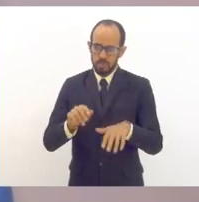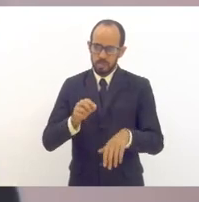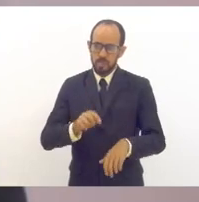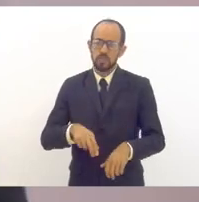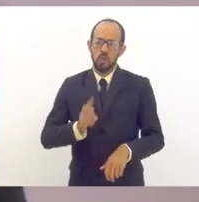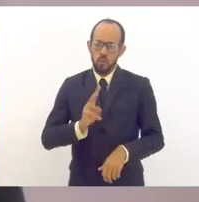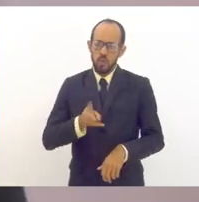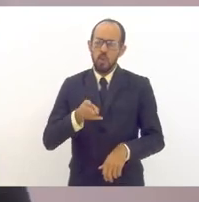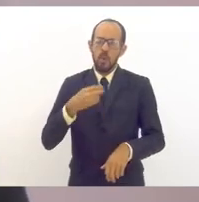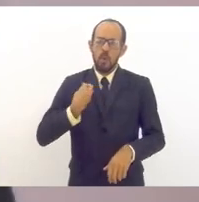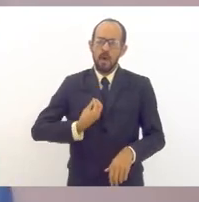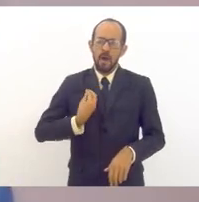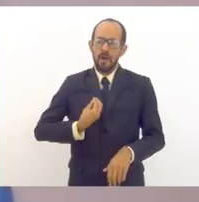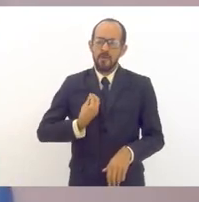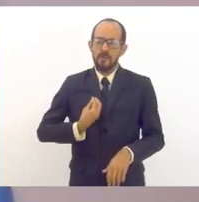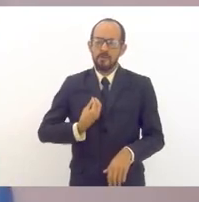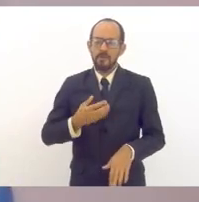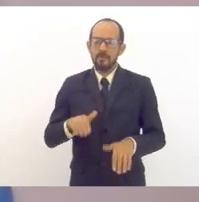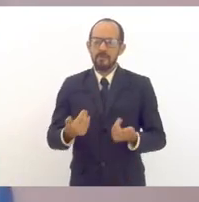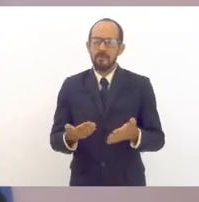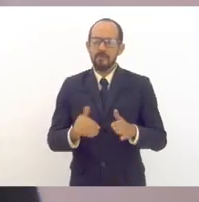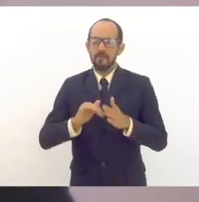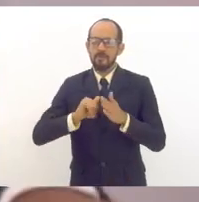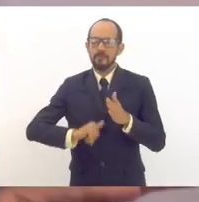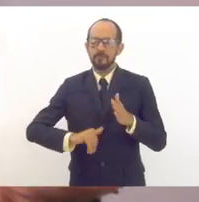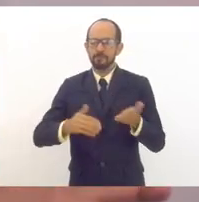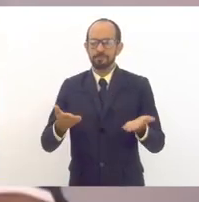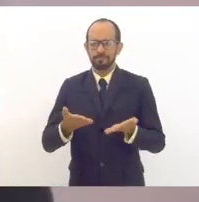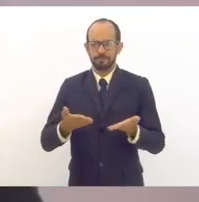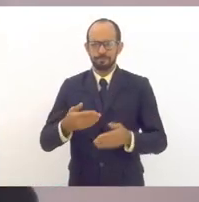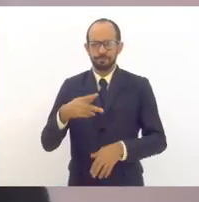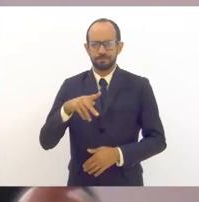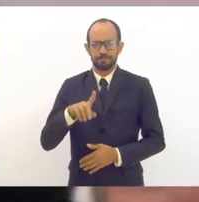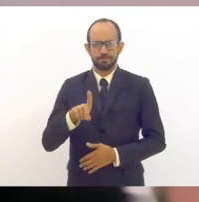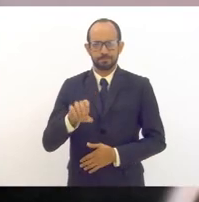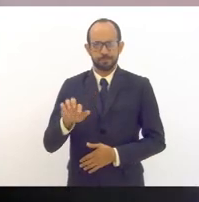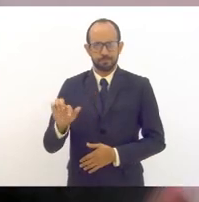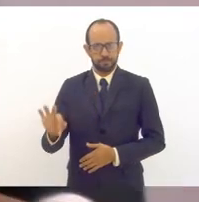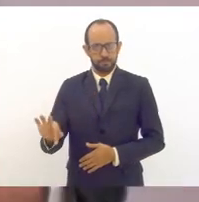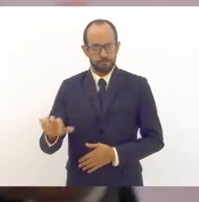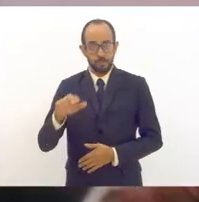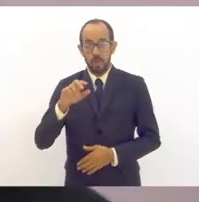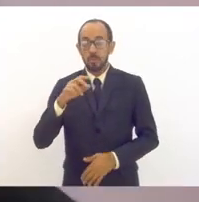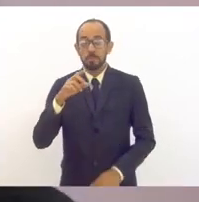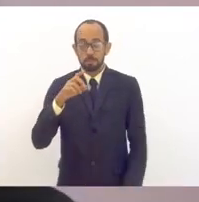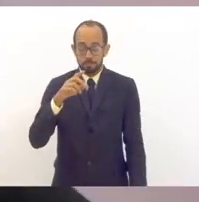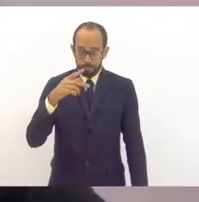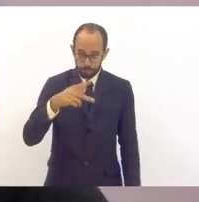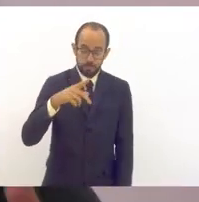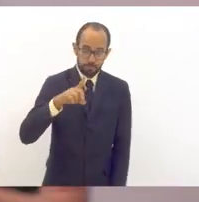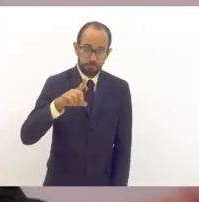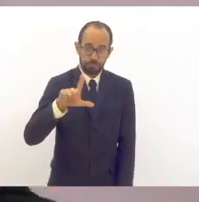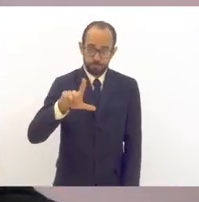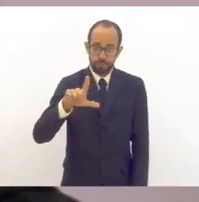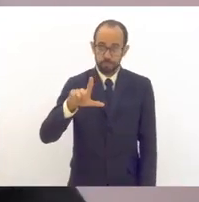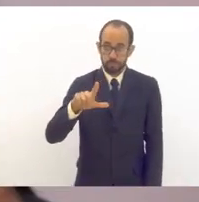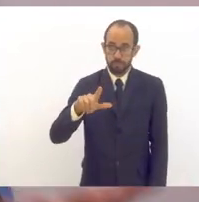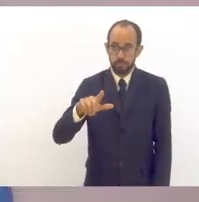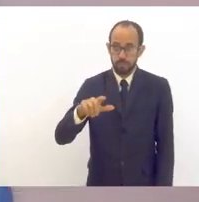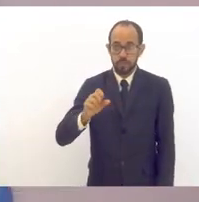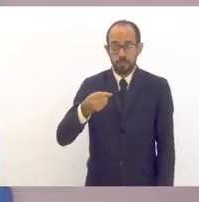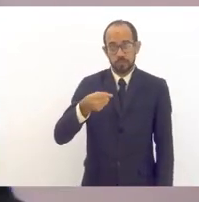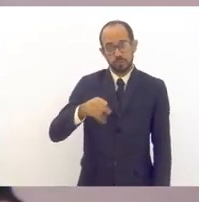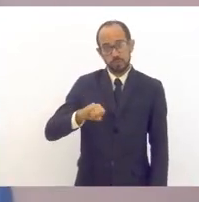a nossa vida então retiro hoje o pdl se o PL continuar o partido Liberal